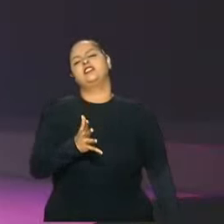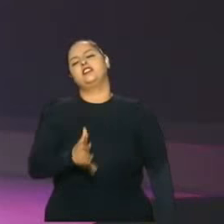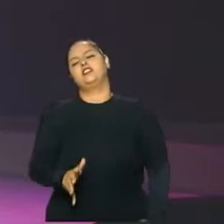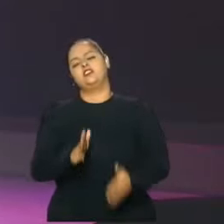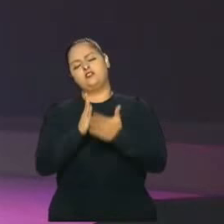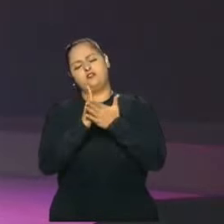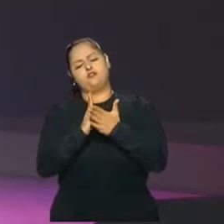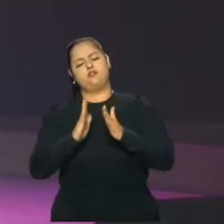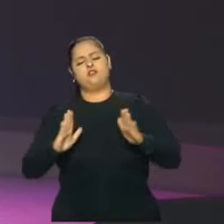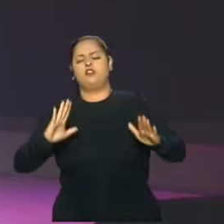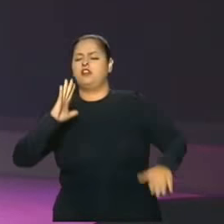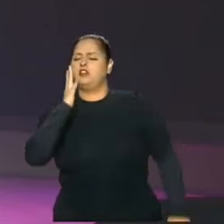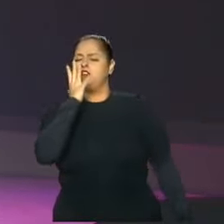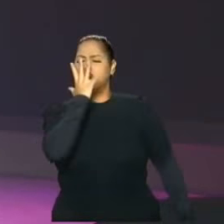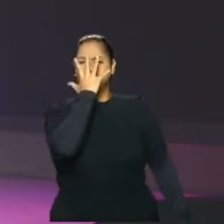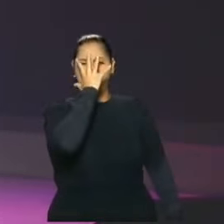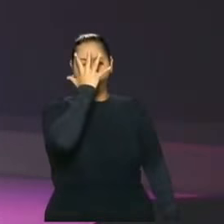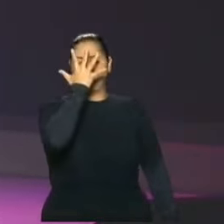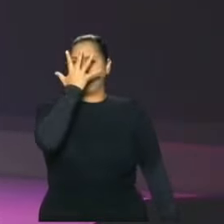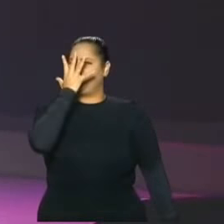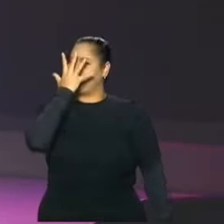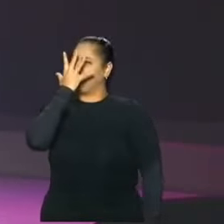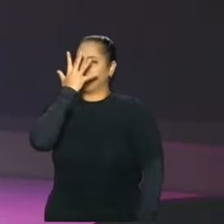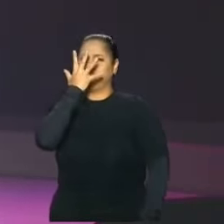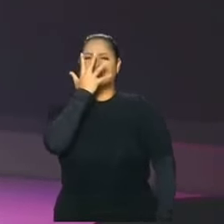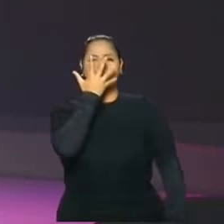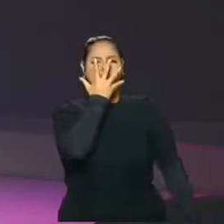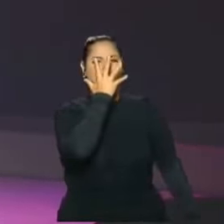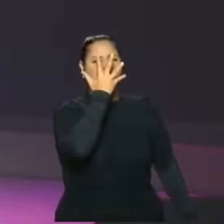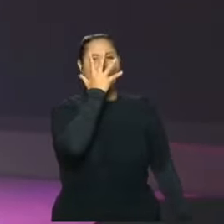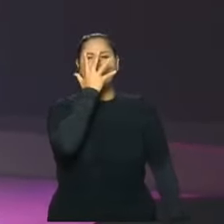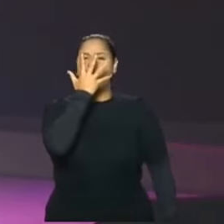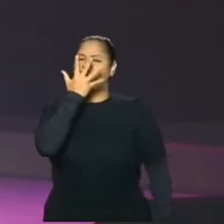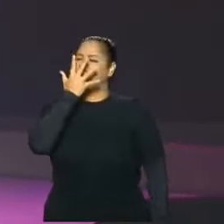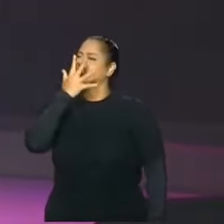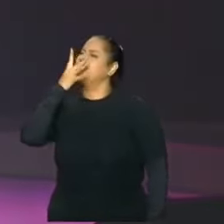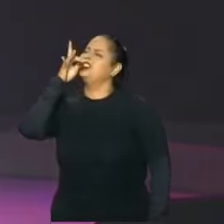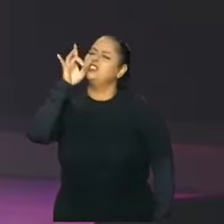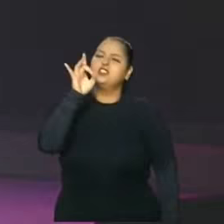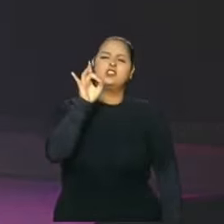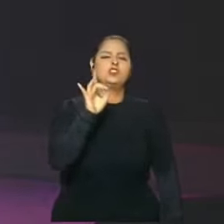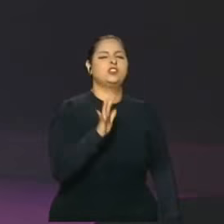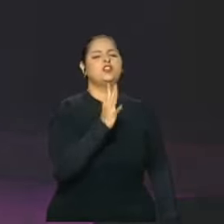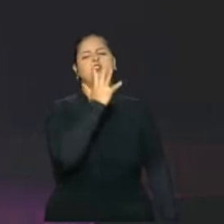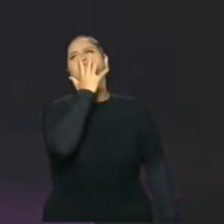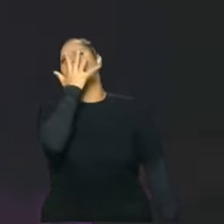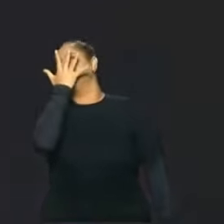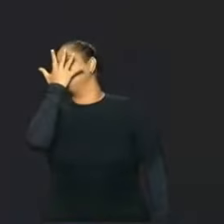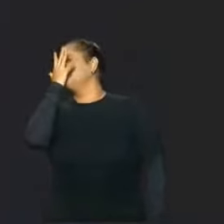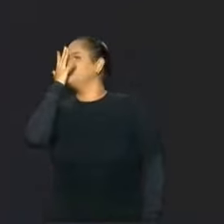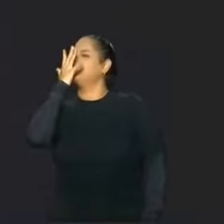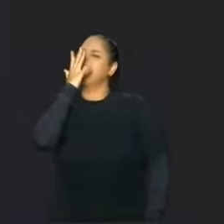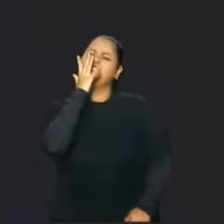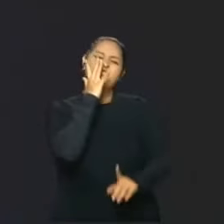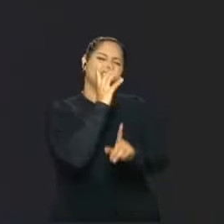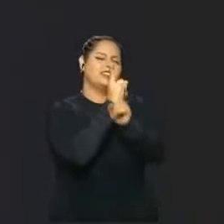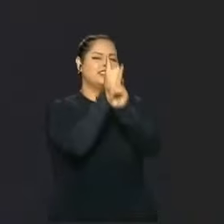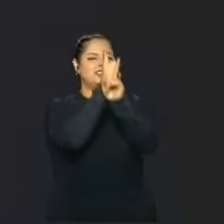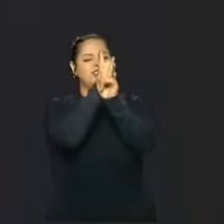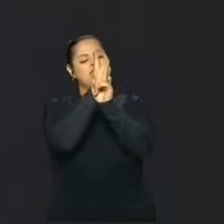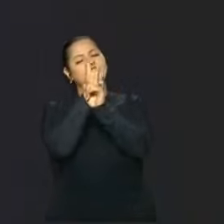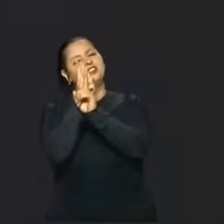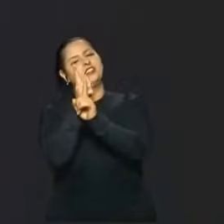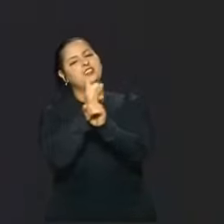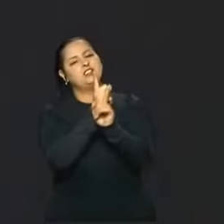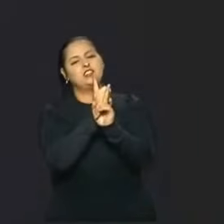Findou-se o carnaval e só nos carnavais encontrava-te